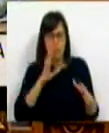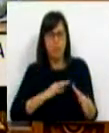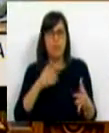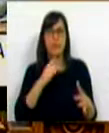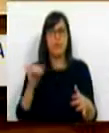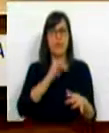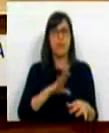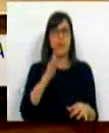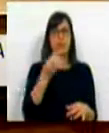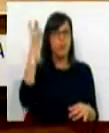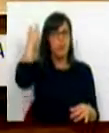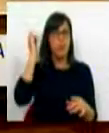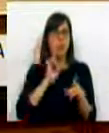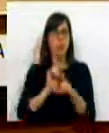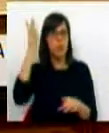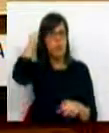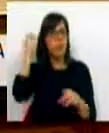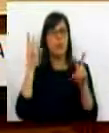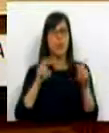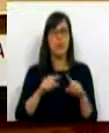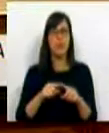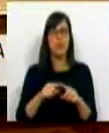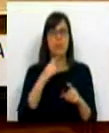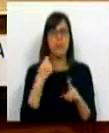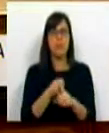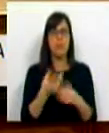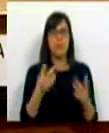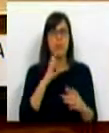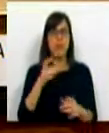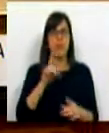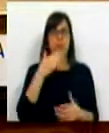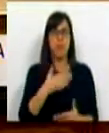Senhora Deputada Joana Mortágua. Nos desígnios deste desafio da região Norte. Muito obrigado.